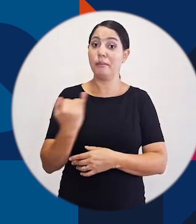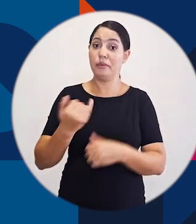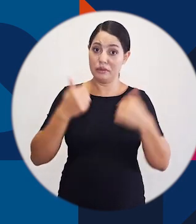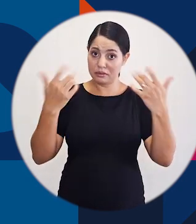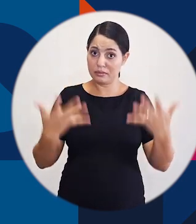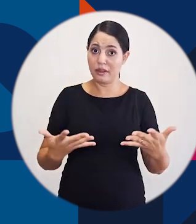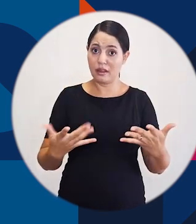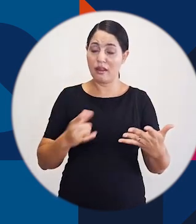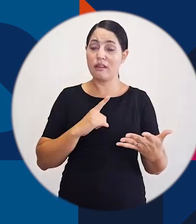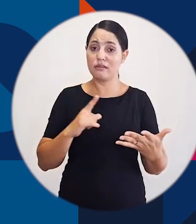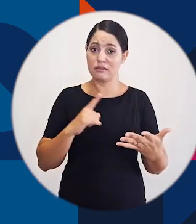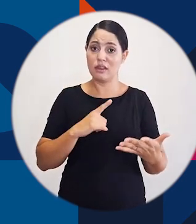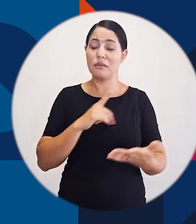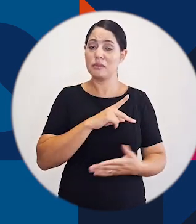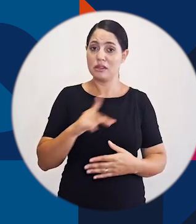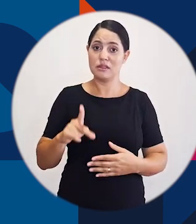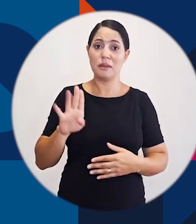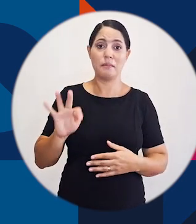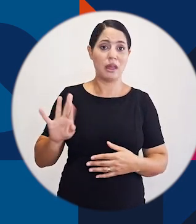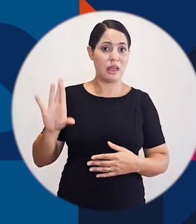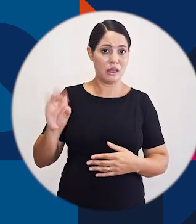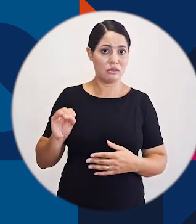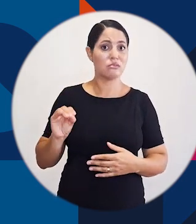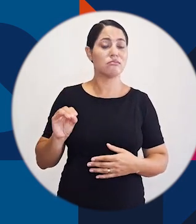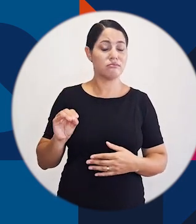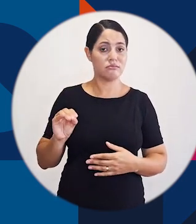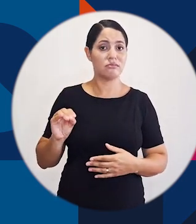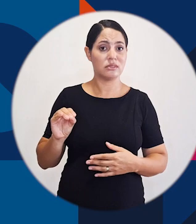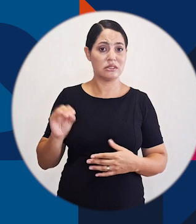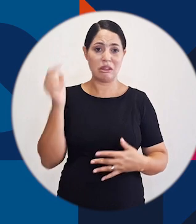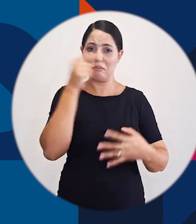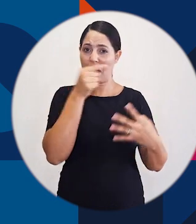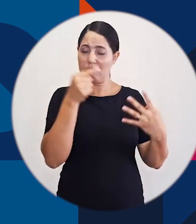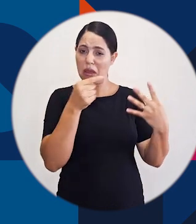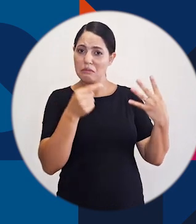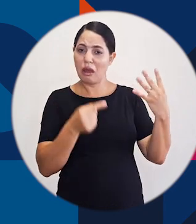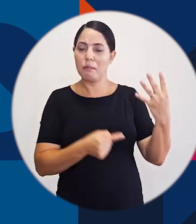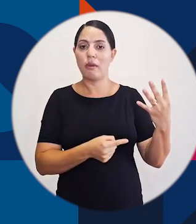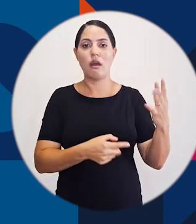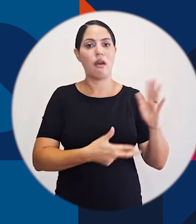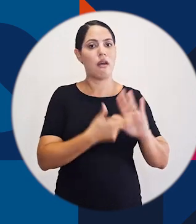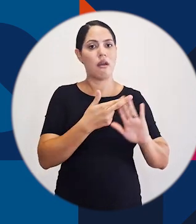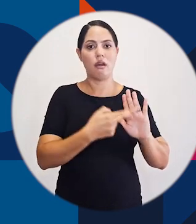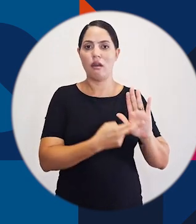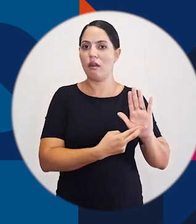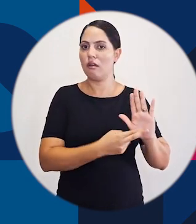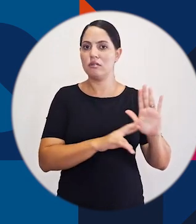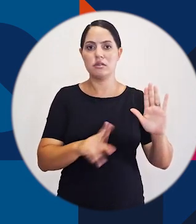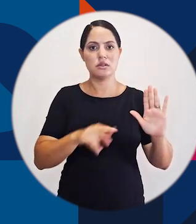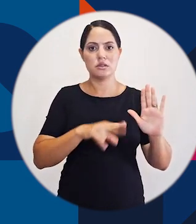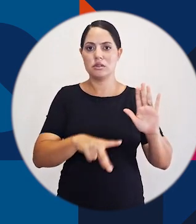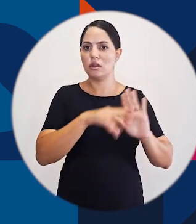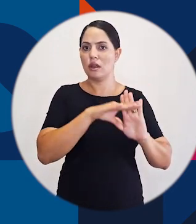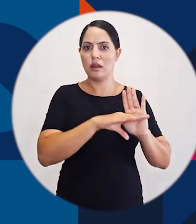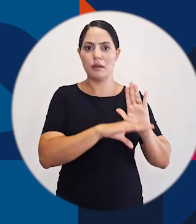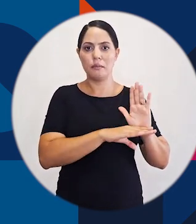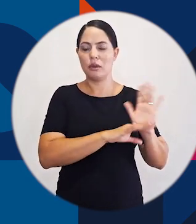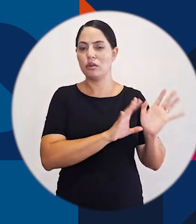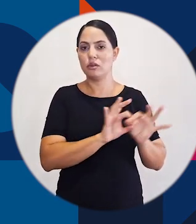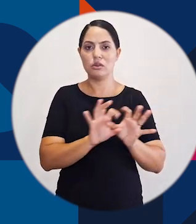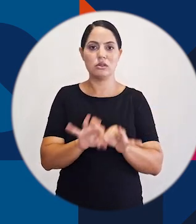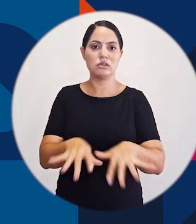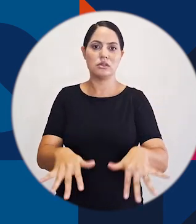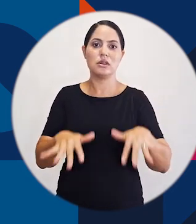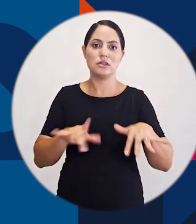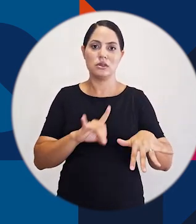Vale dizer aqui, e isso também foi destacado pelo presidente Beto Simonetti, que esses atos normativos, eles não se encontravam na